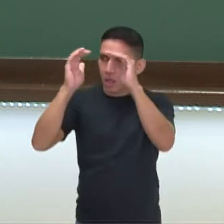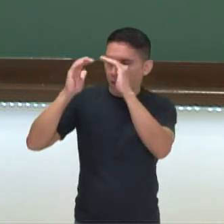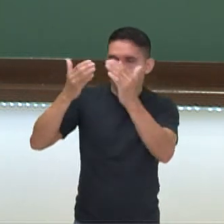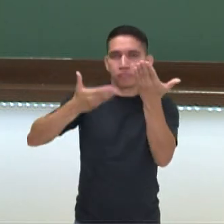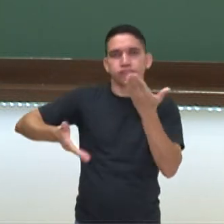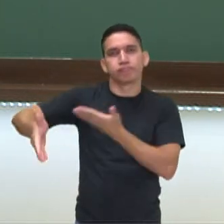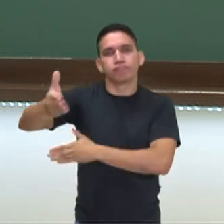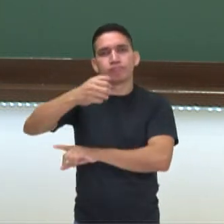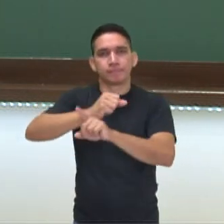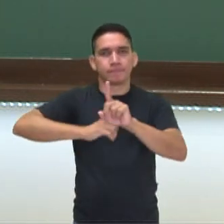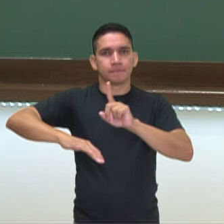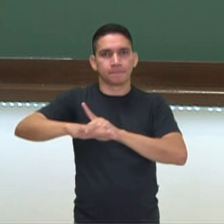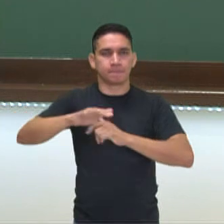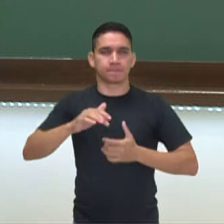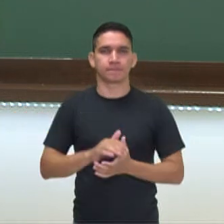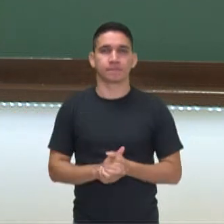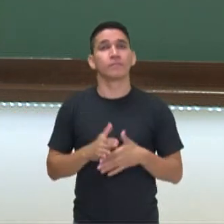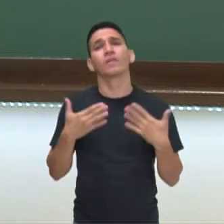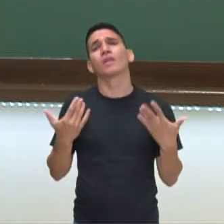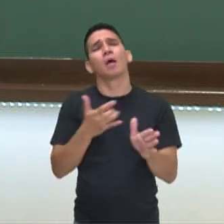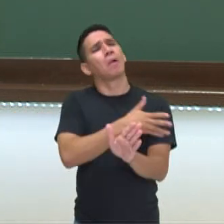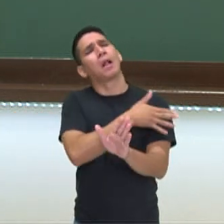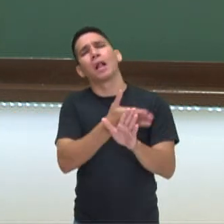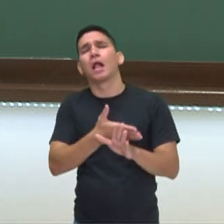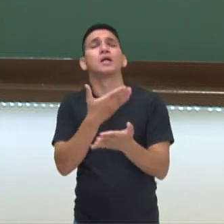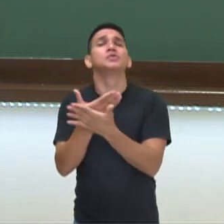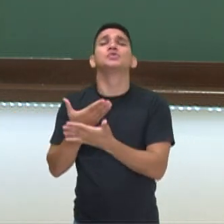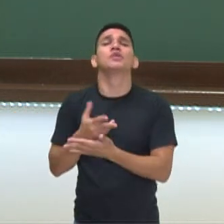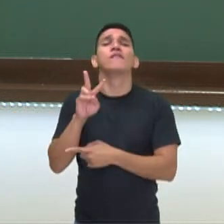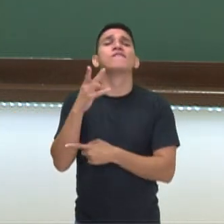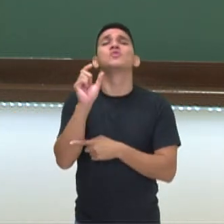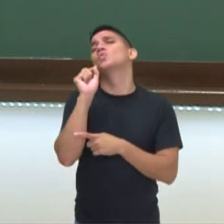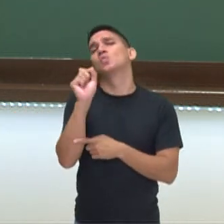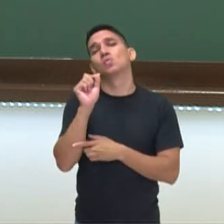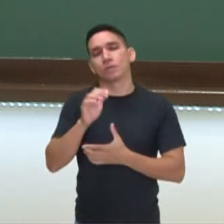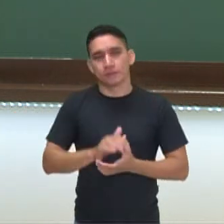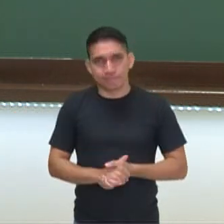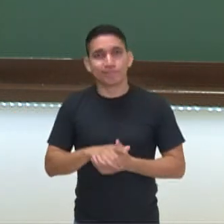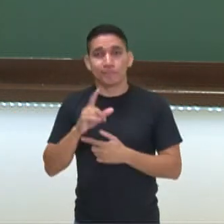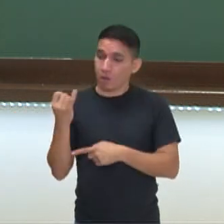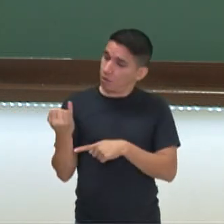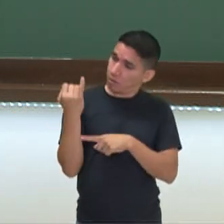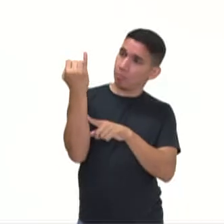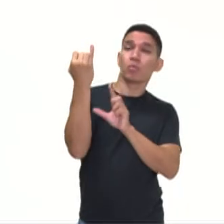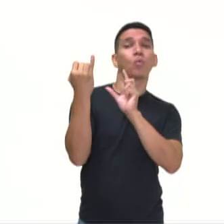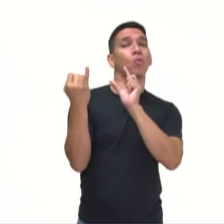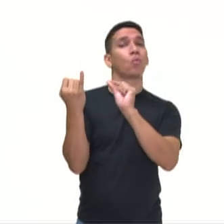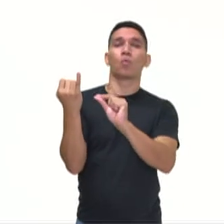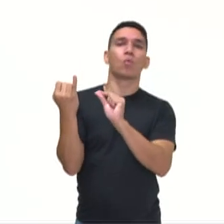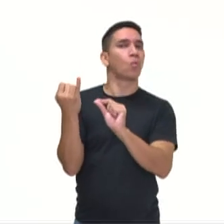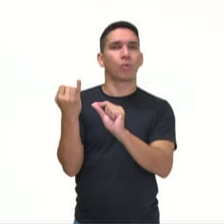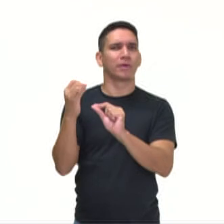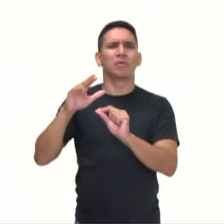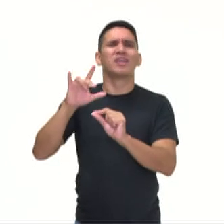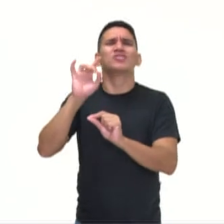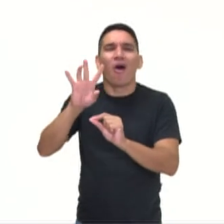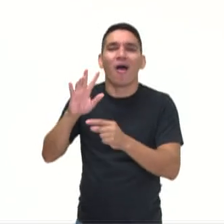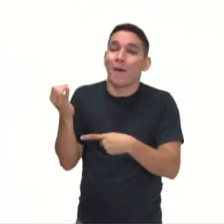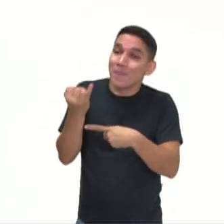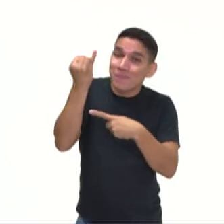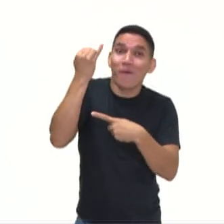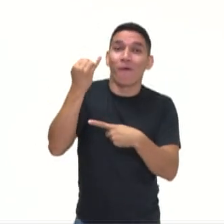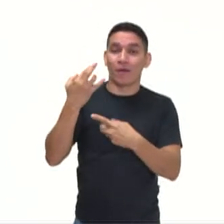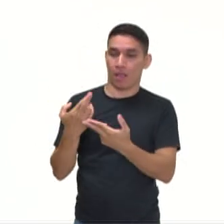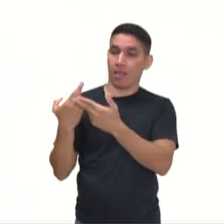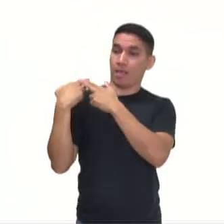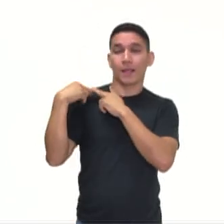relações sociais. Então, o que a gente estudou, né? A gente viu aí a importância, né? Não só a importância da